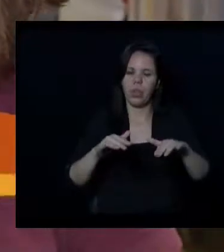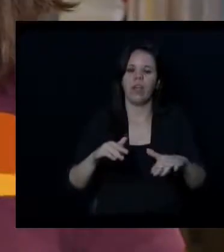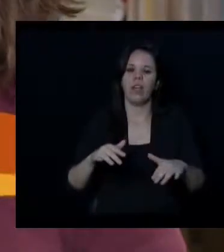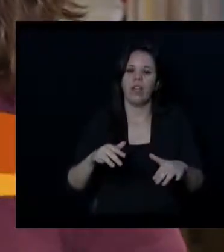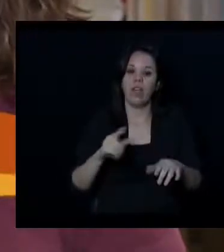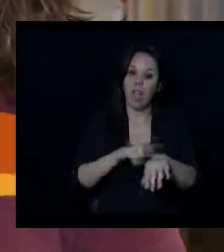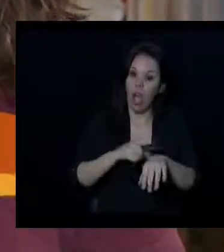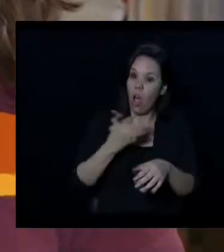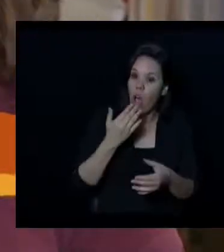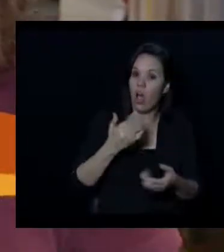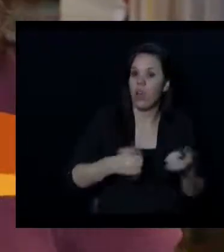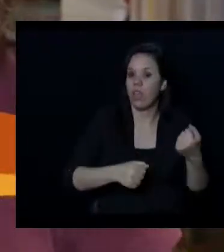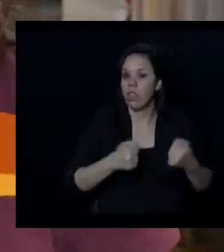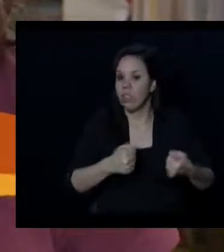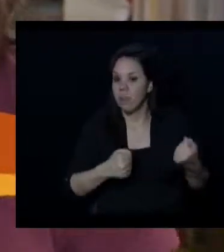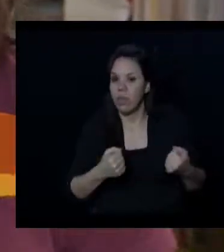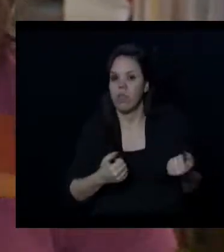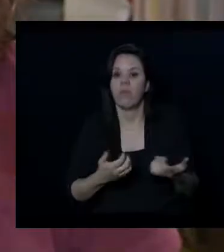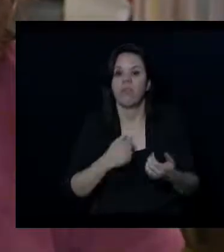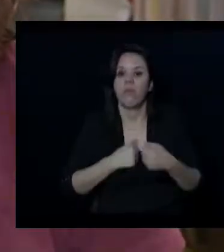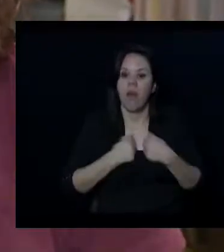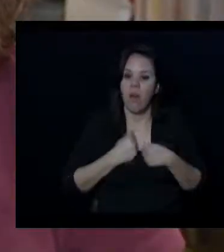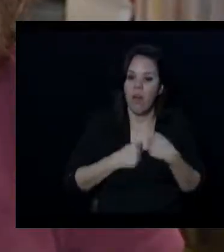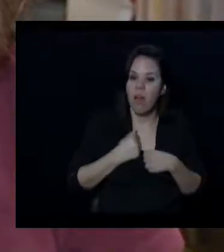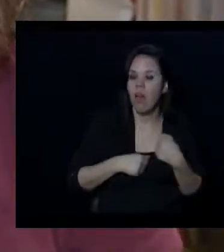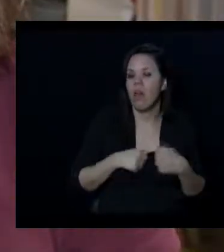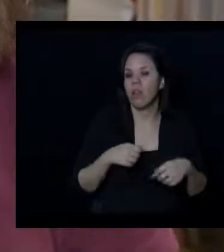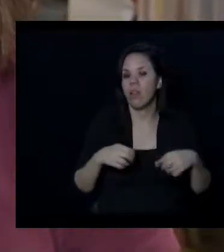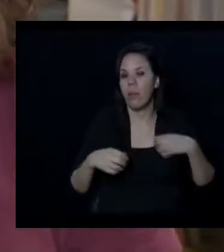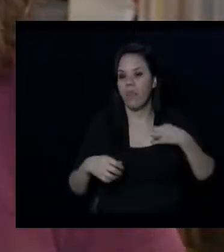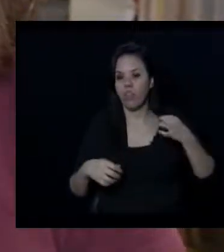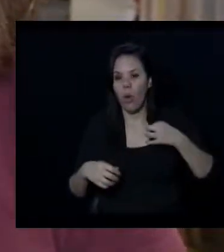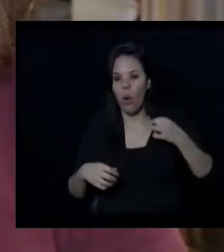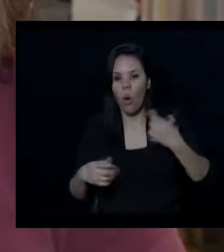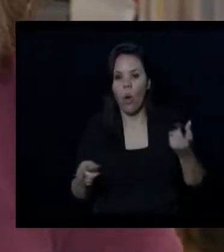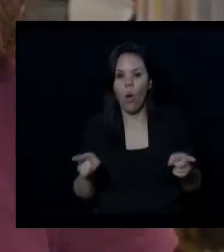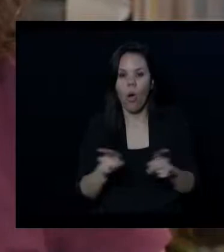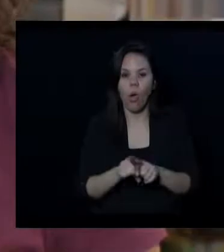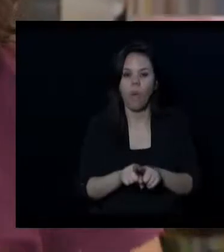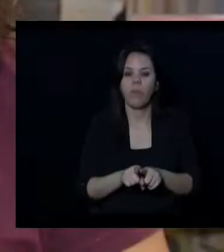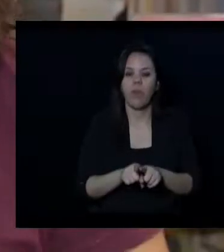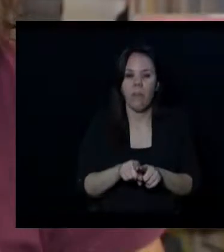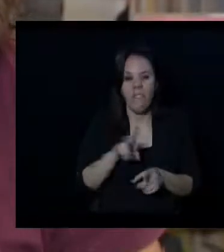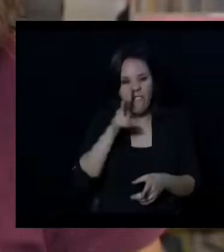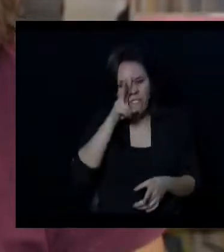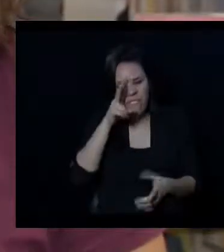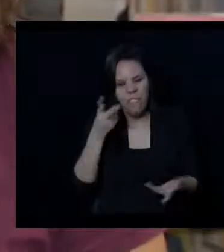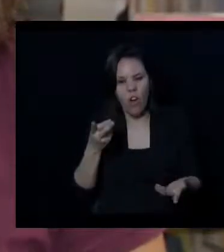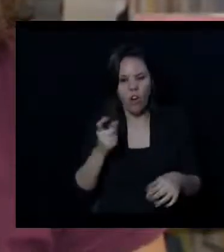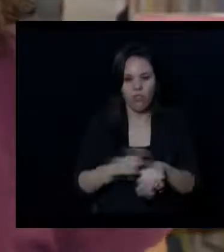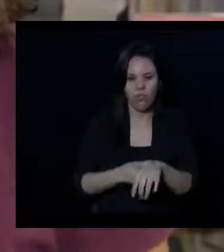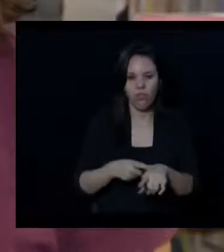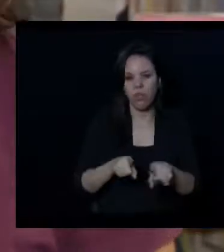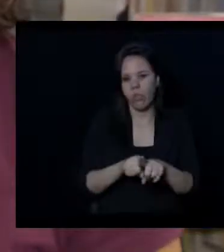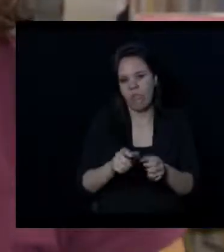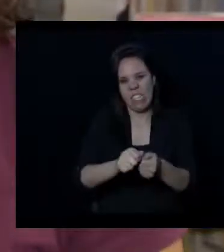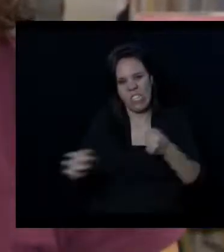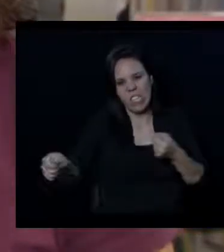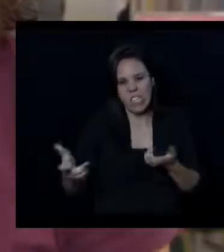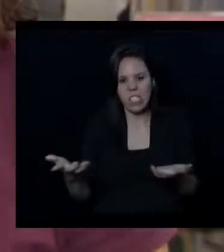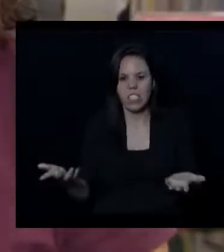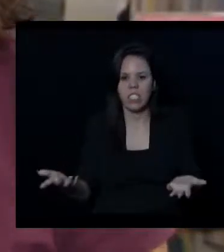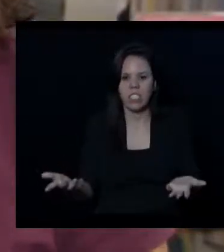banho, livro de tecido, os livros mais resistentes para a criança não rasgar. E aí